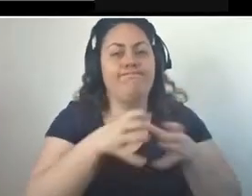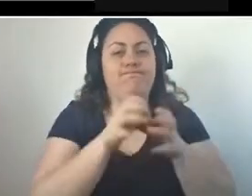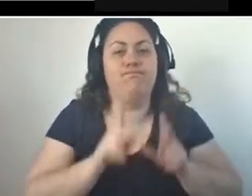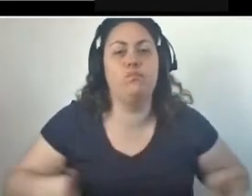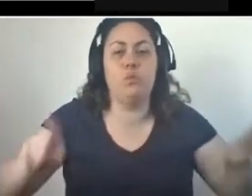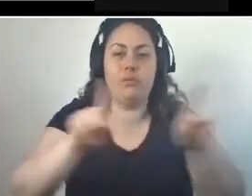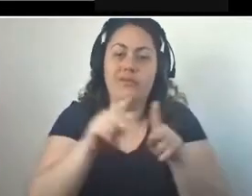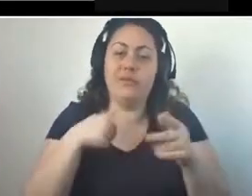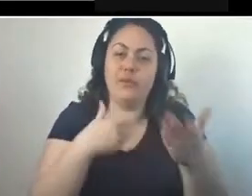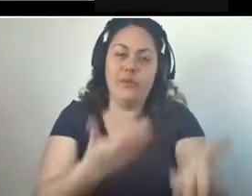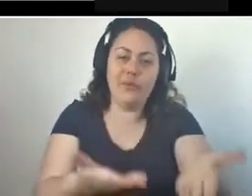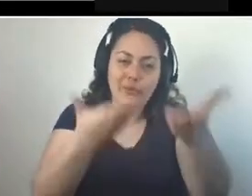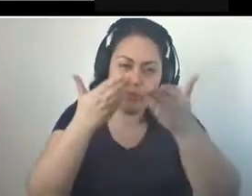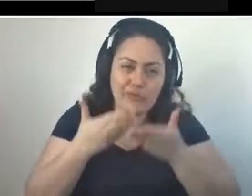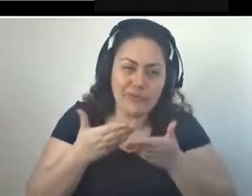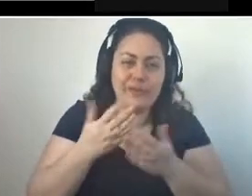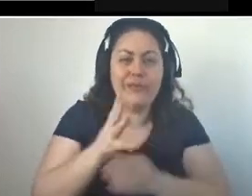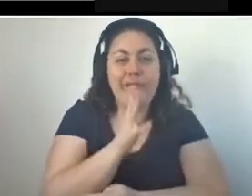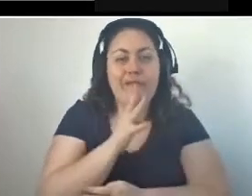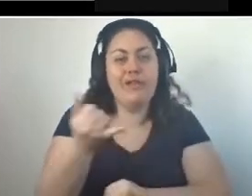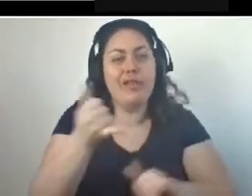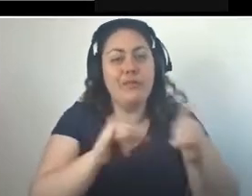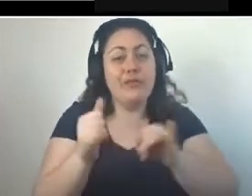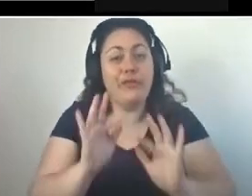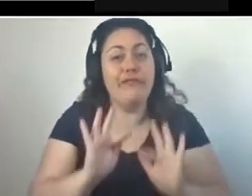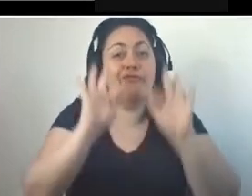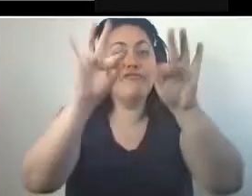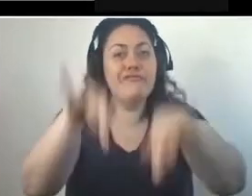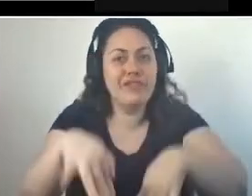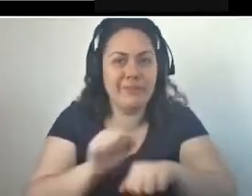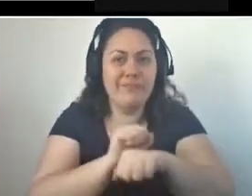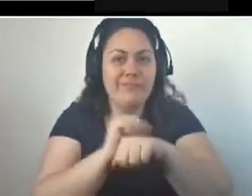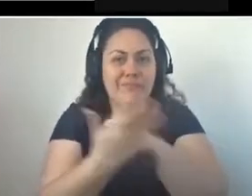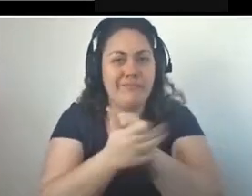laboratório o dia que acabar a pandemia, que vai ser graças à vacinação em massa.